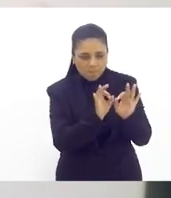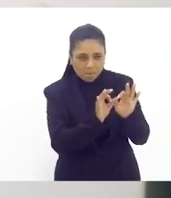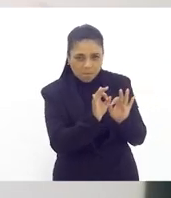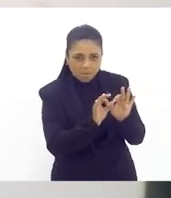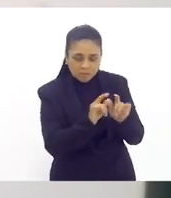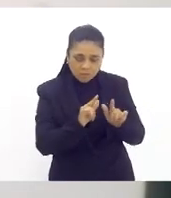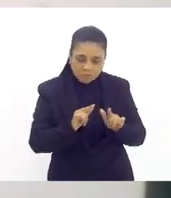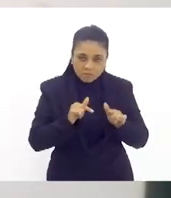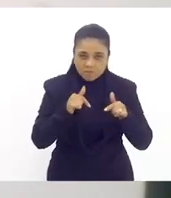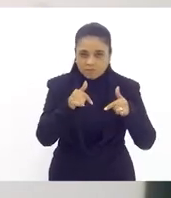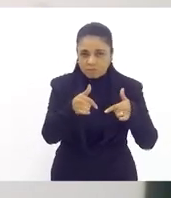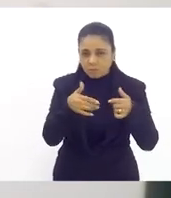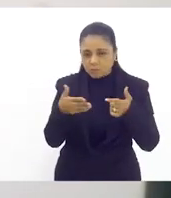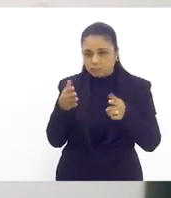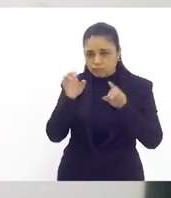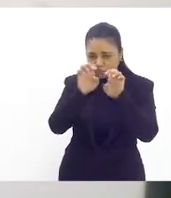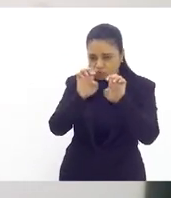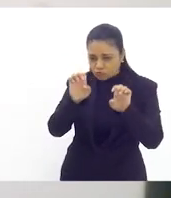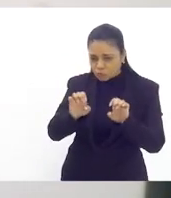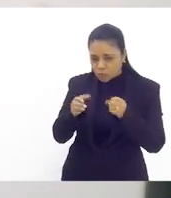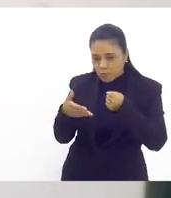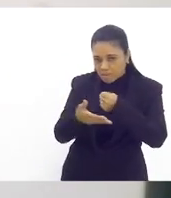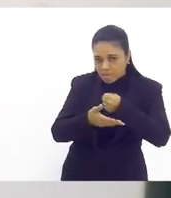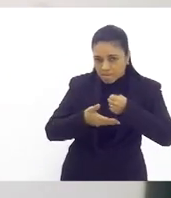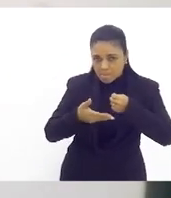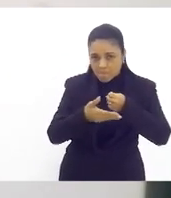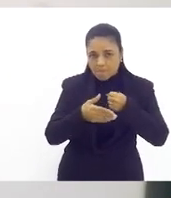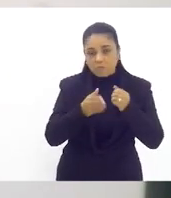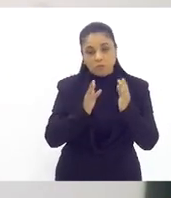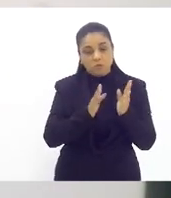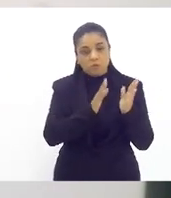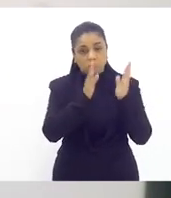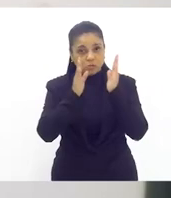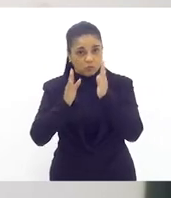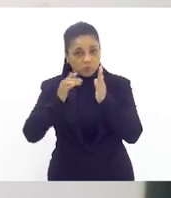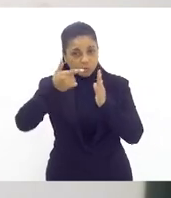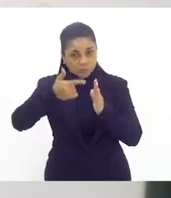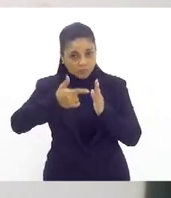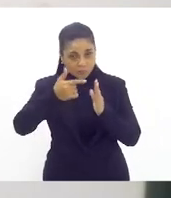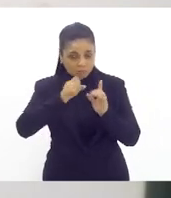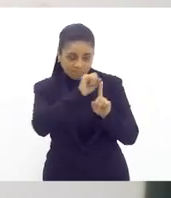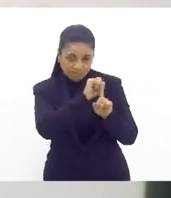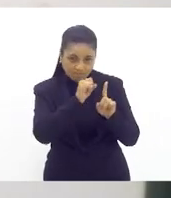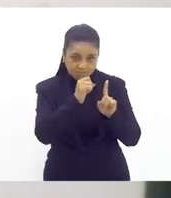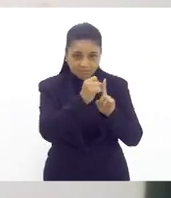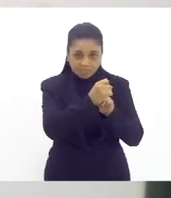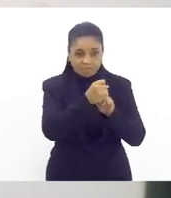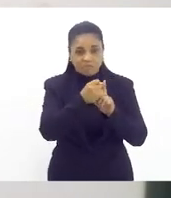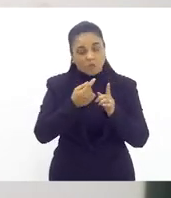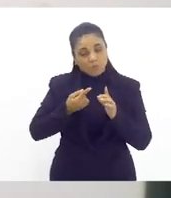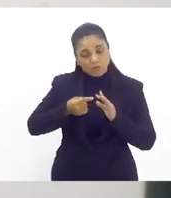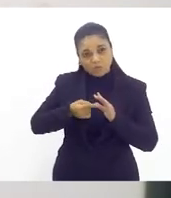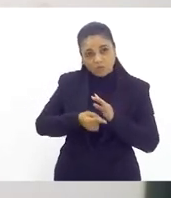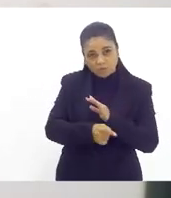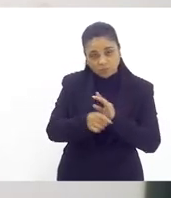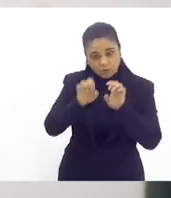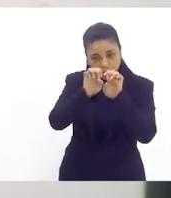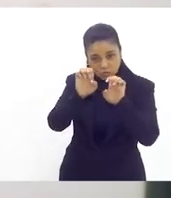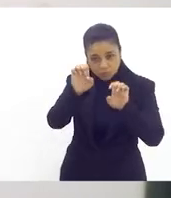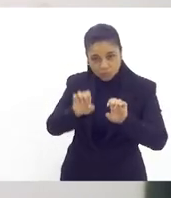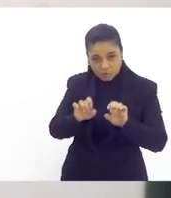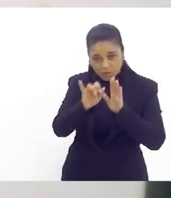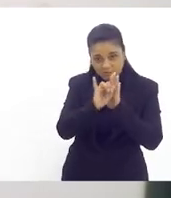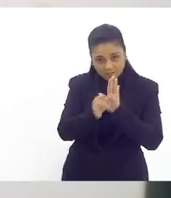para depois uma segunda etapa poder de novo o teu processo de participação social um pouco mais aprofundado para se estruturar os